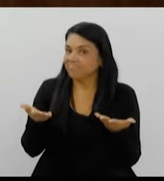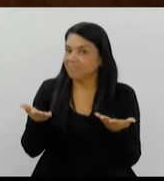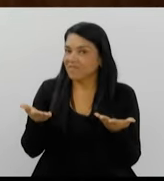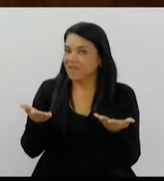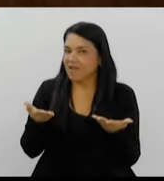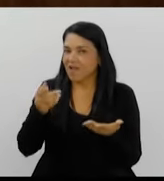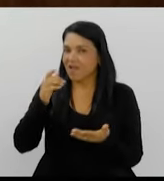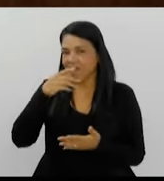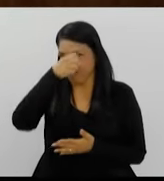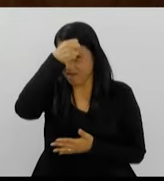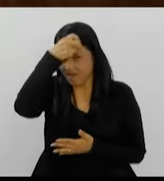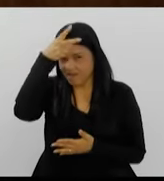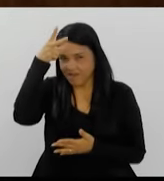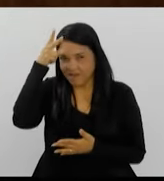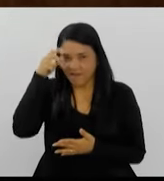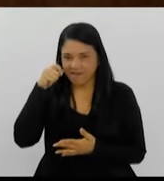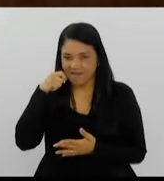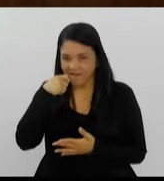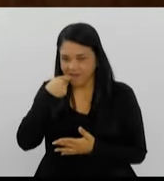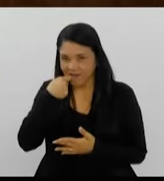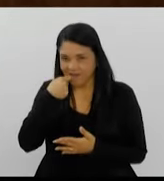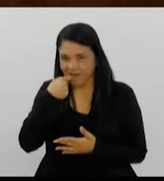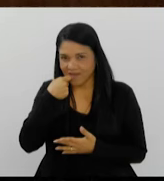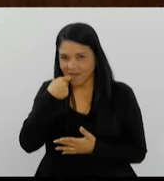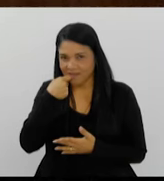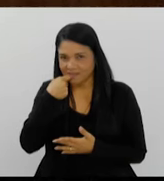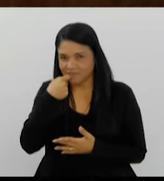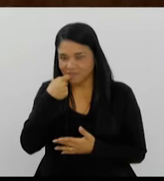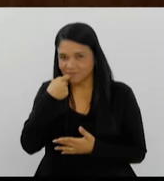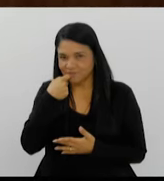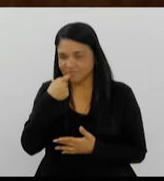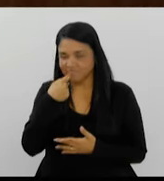agora e querer responsabilizar